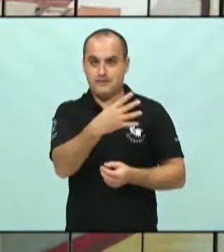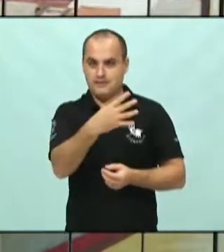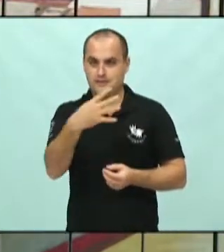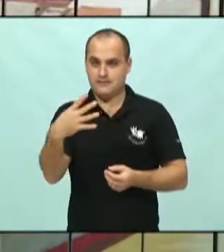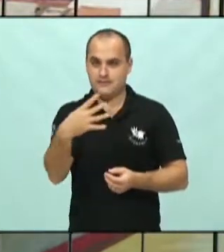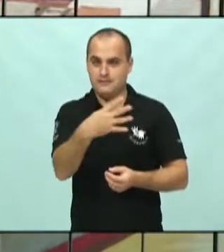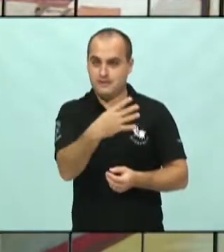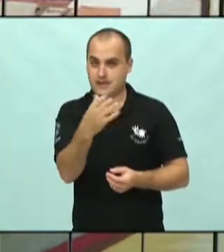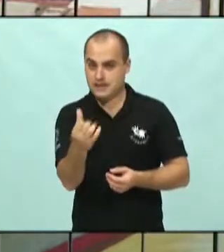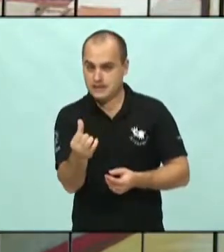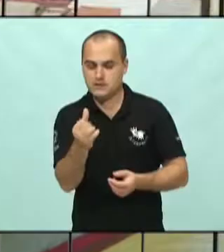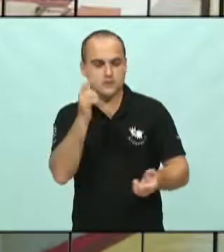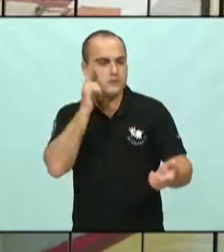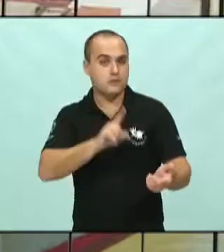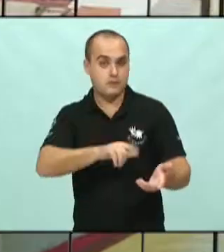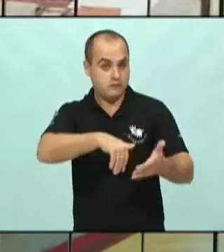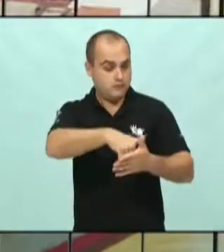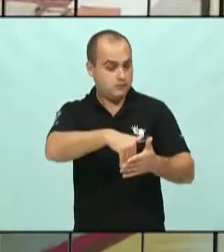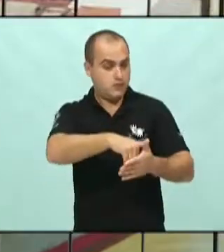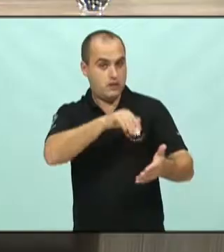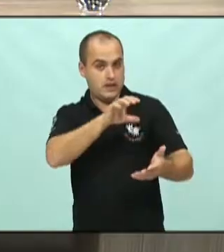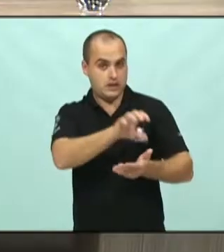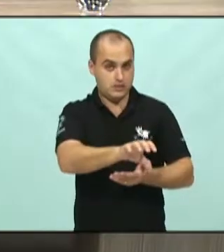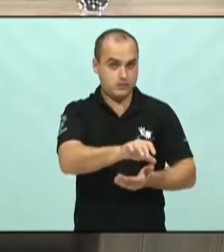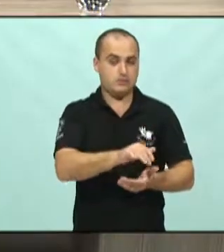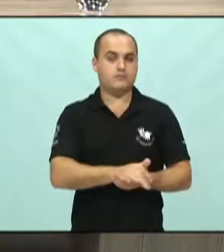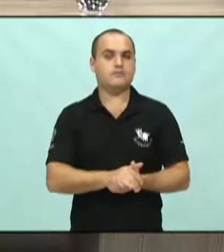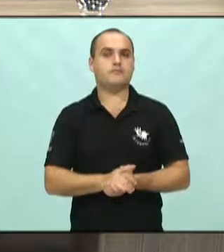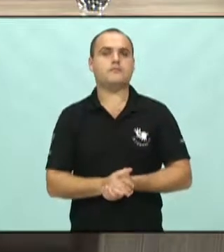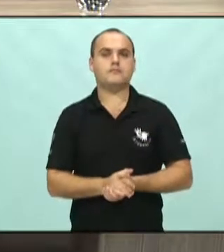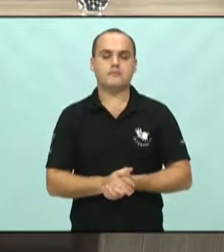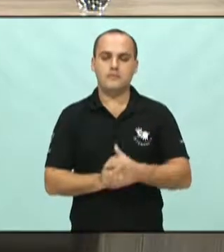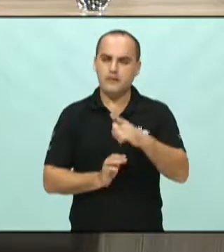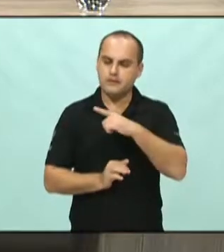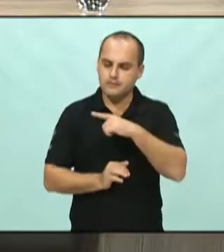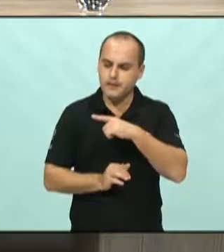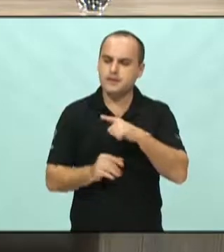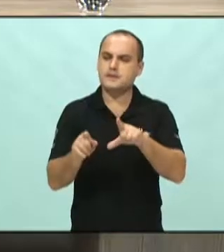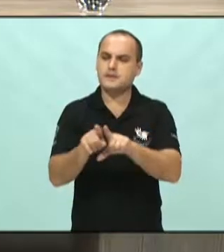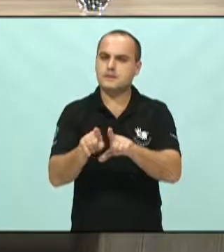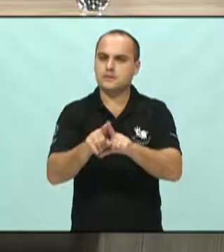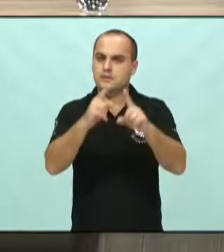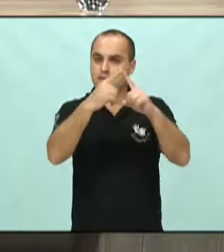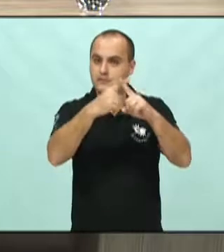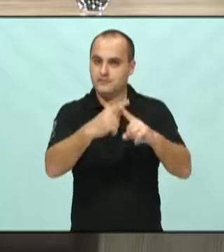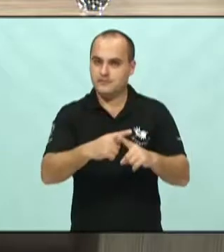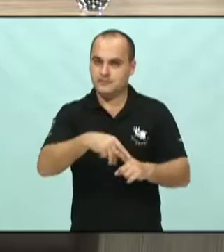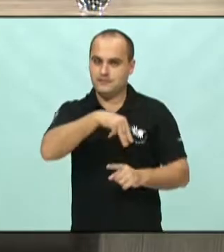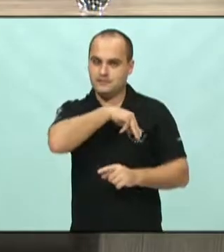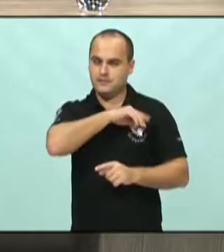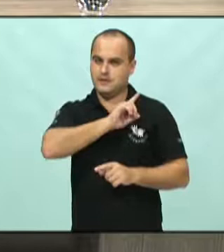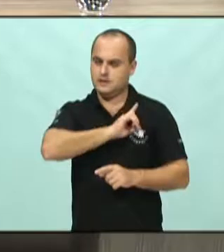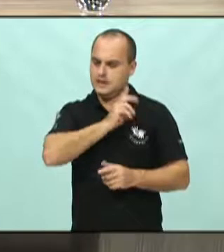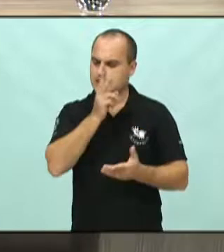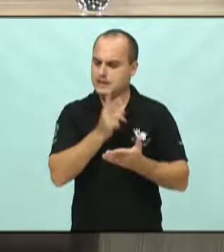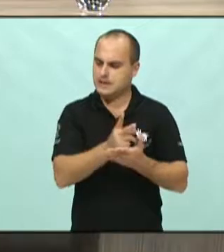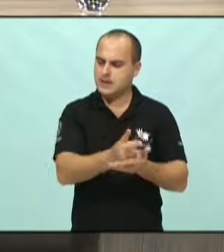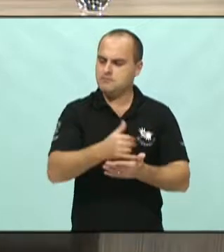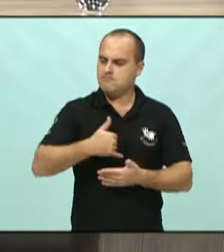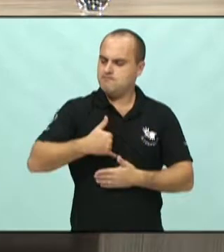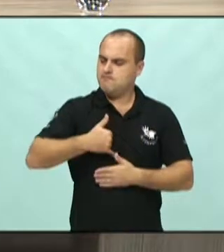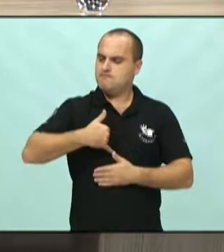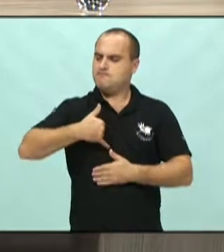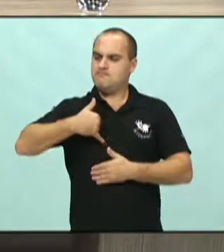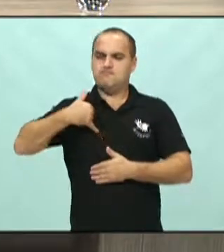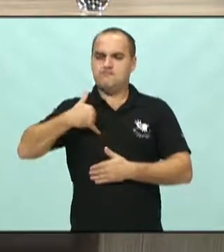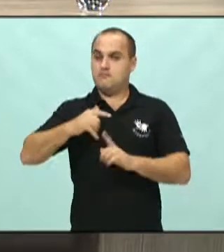no futebol são essas as principais conquistas. Tem também um campeonato que o Marcílio sempre se orgulha muito, apesar de não